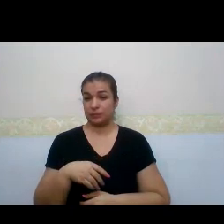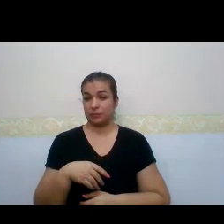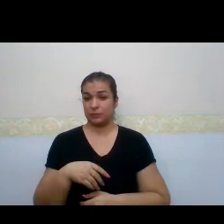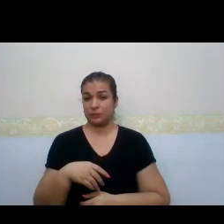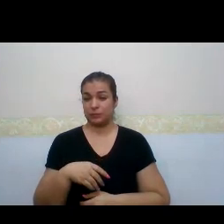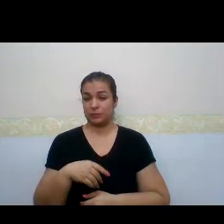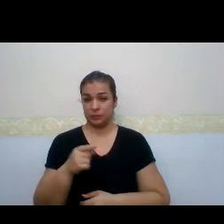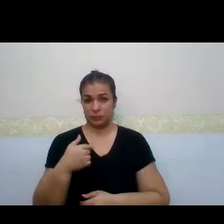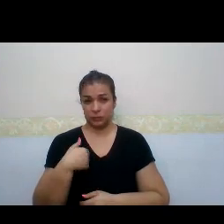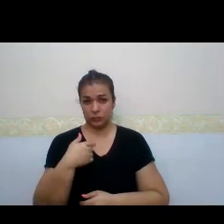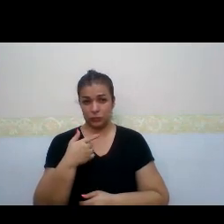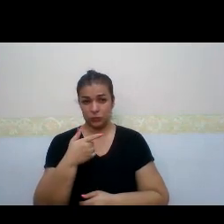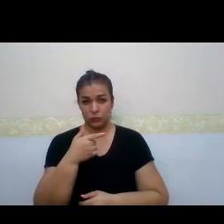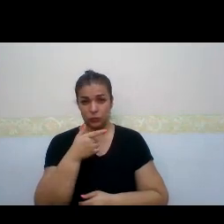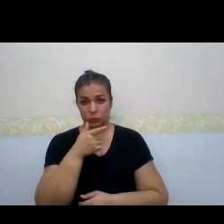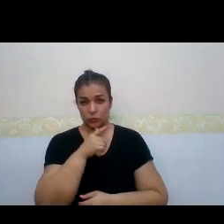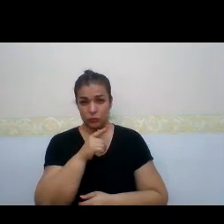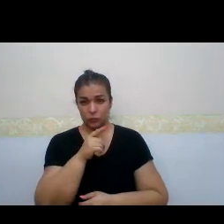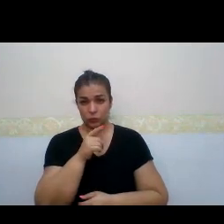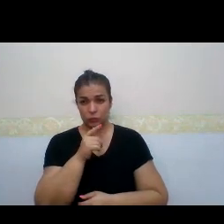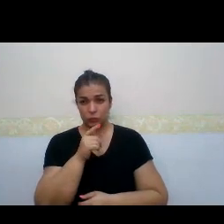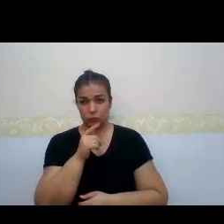ouvindo eu falar?